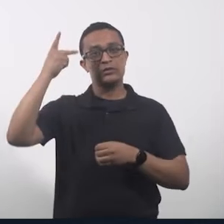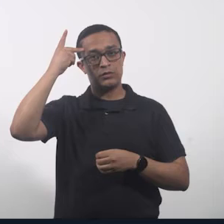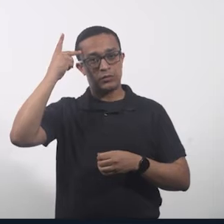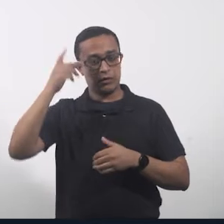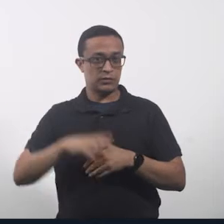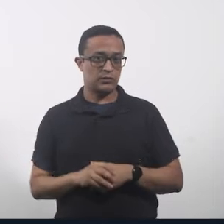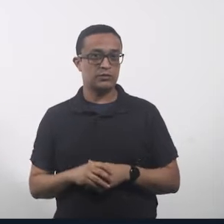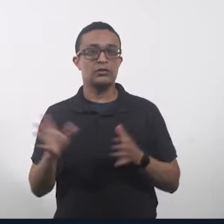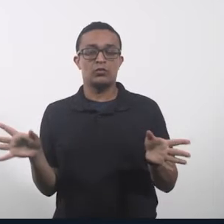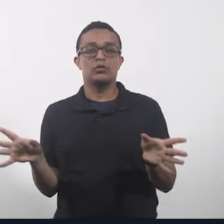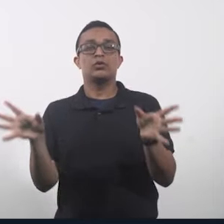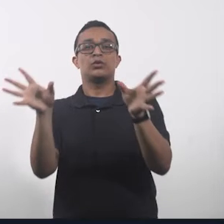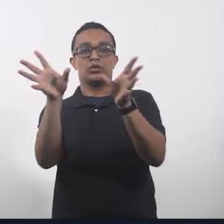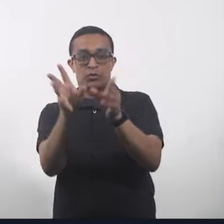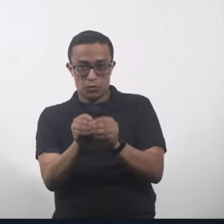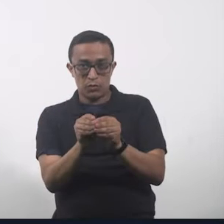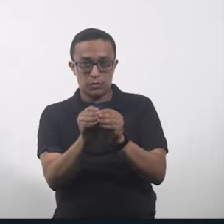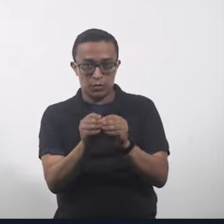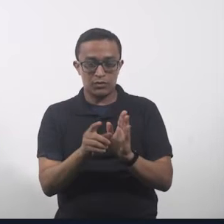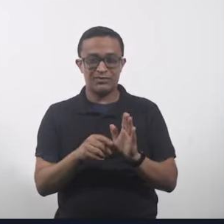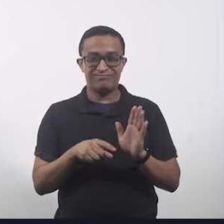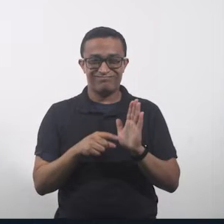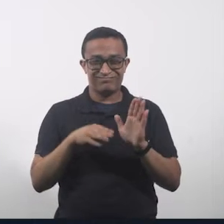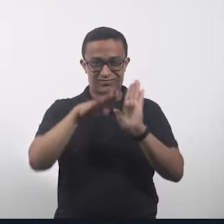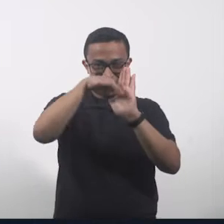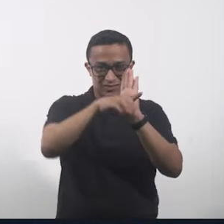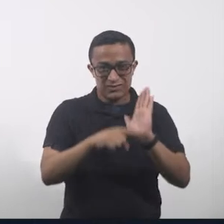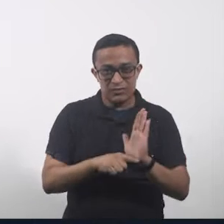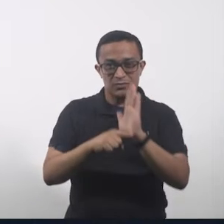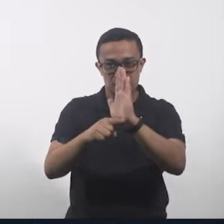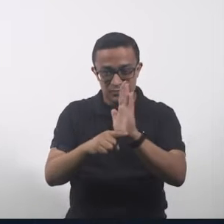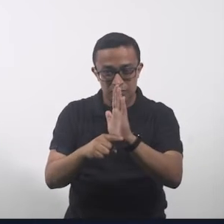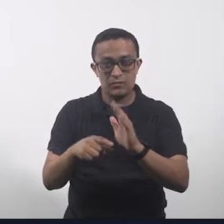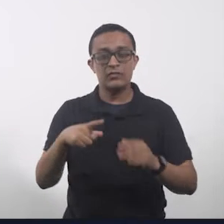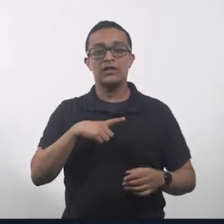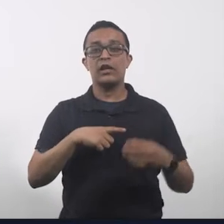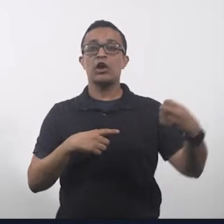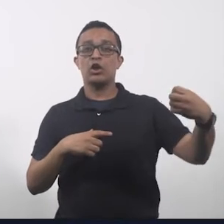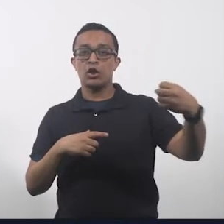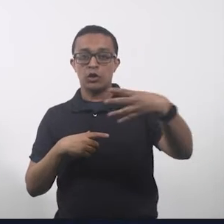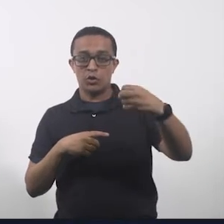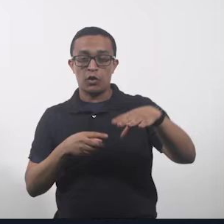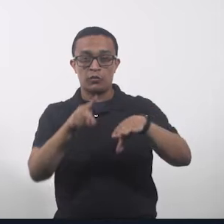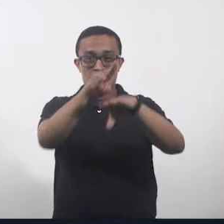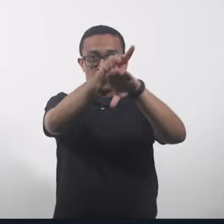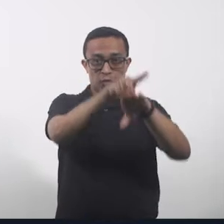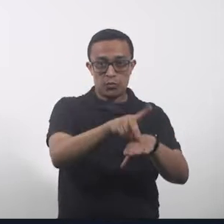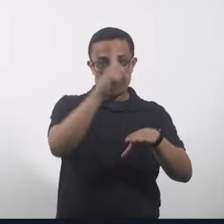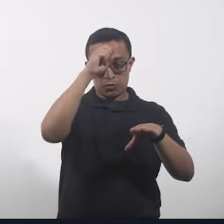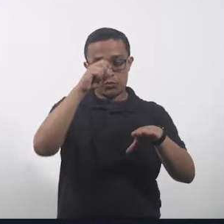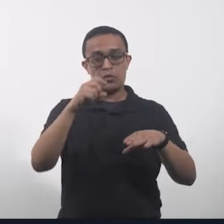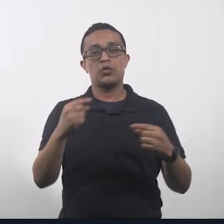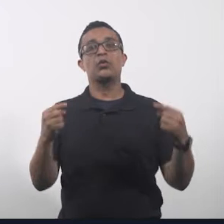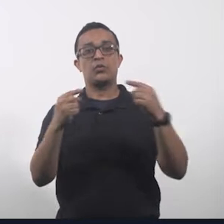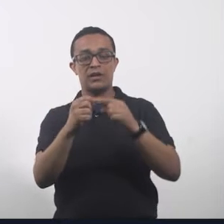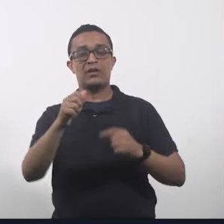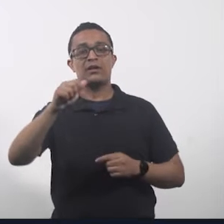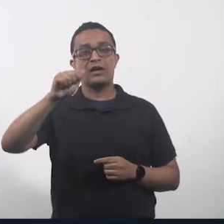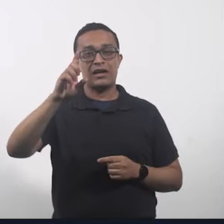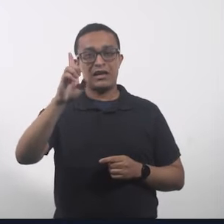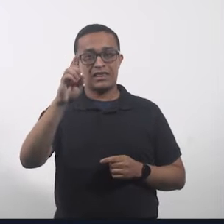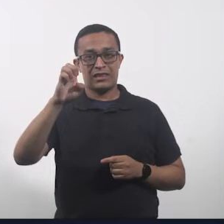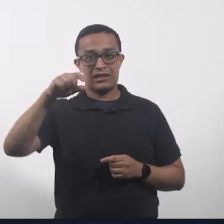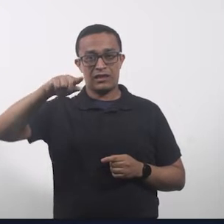Então, resumindo os indicadores aí assistenciais, nós teríamos as novas internações classificadas hoje como adequado, as solicitações